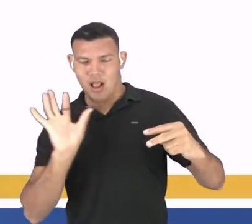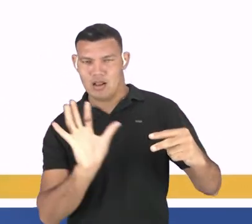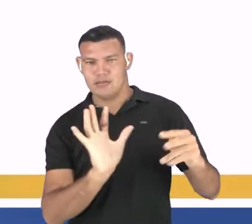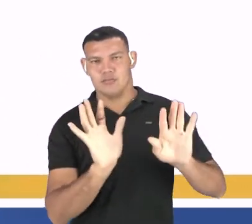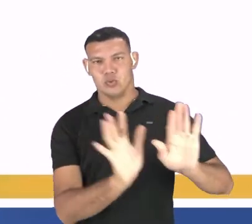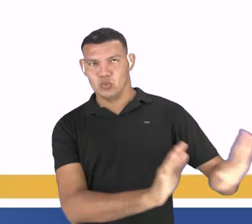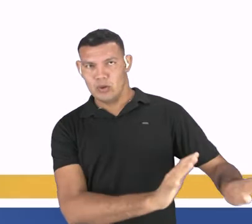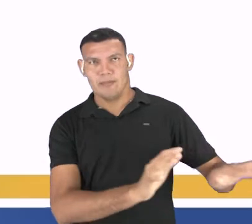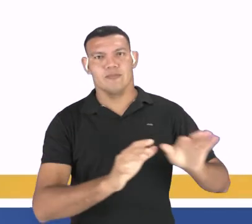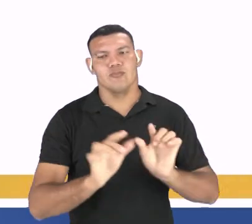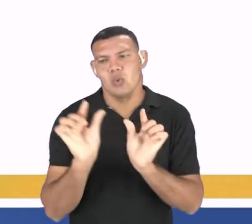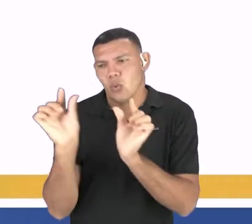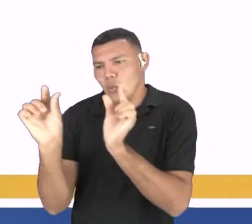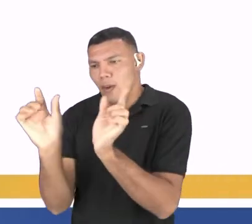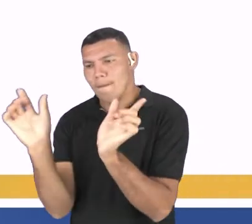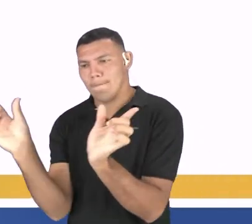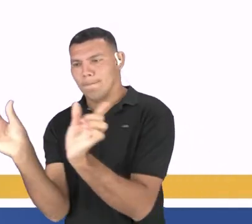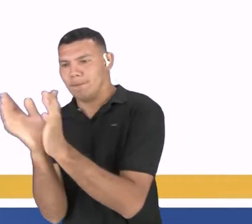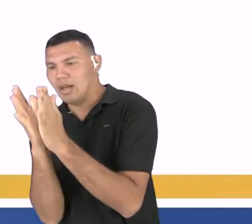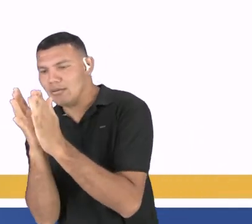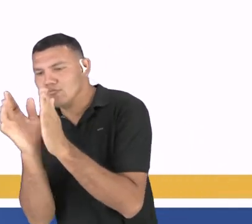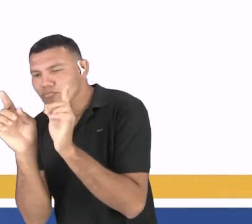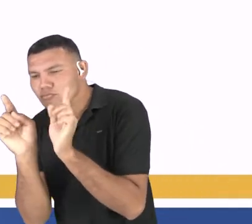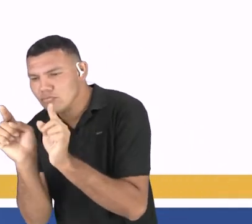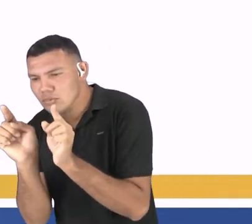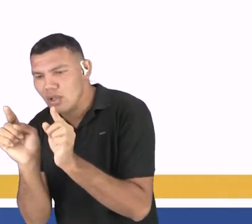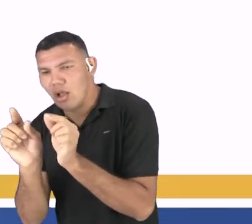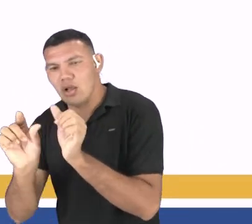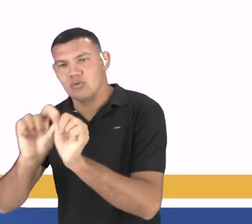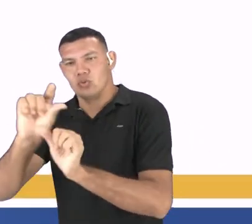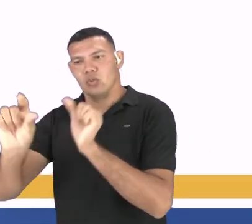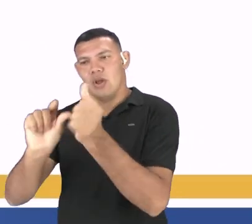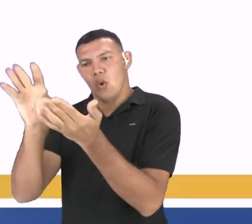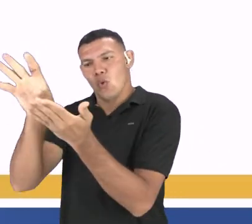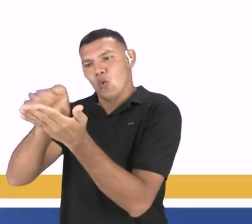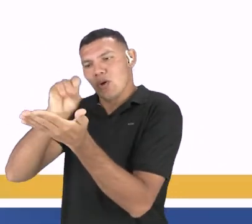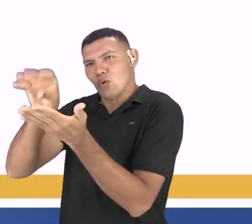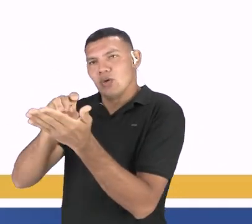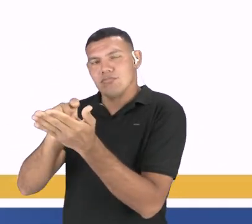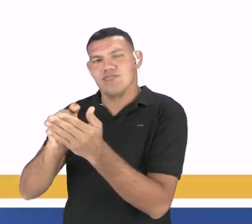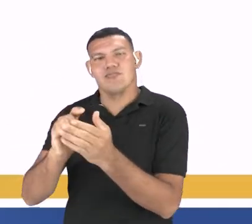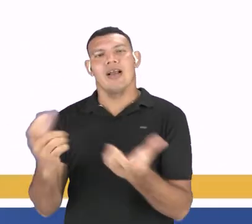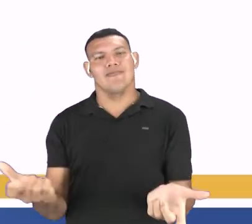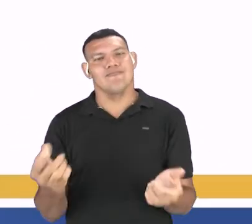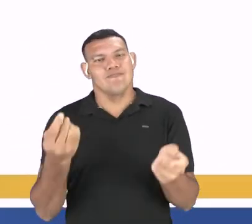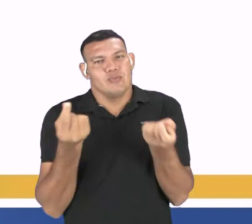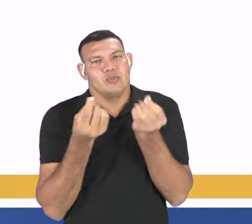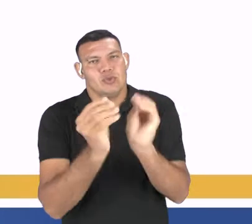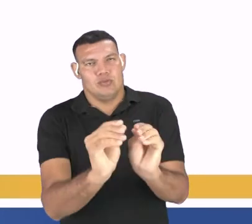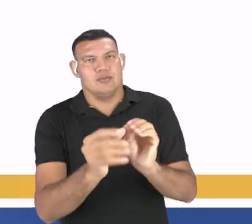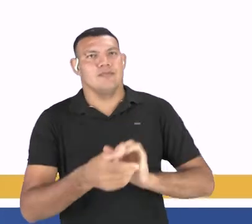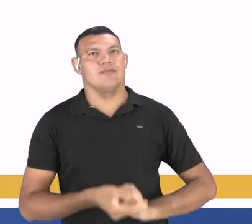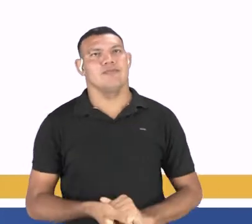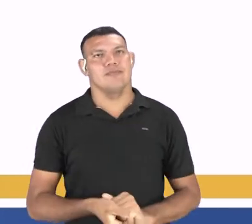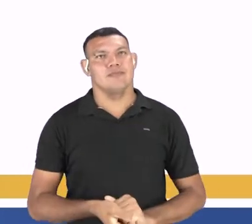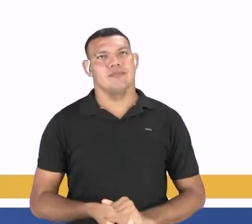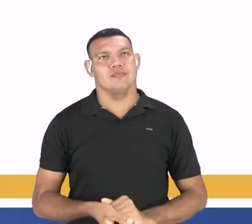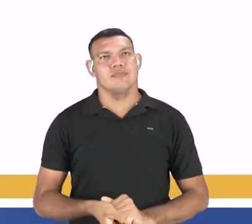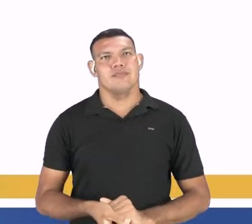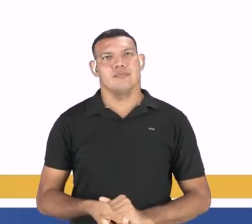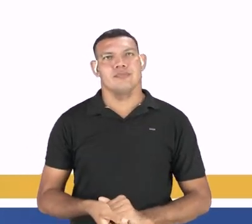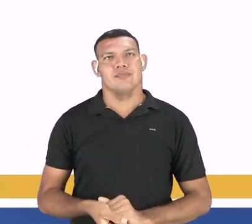transportador e depois replica esse DNA recombinante milhões de vezes é